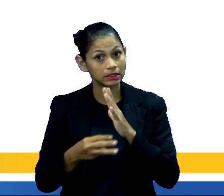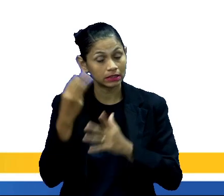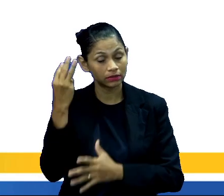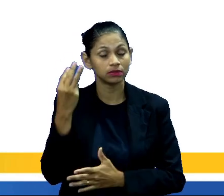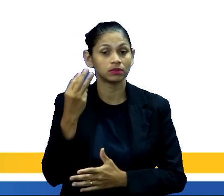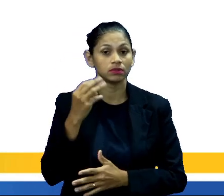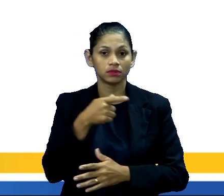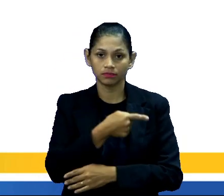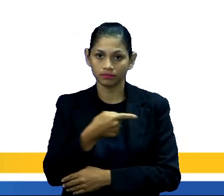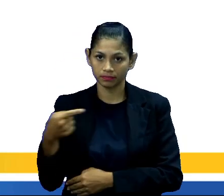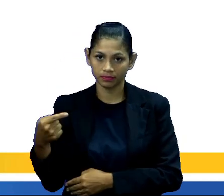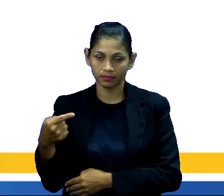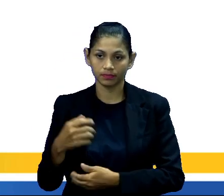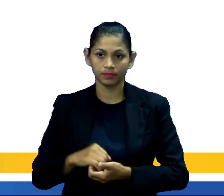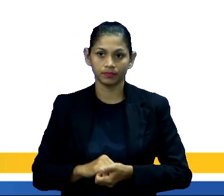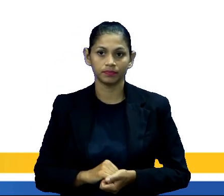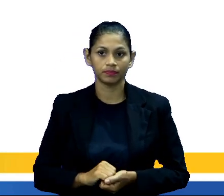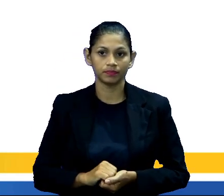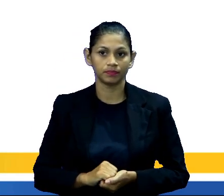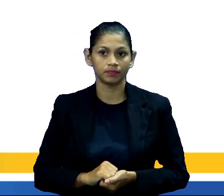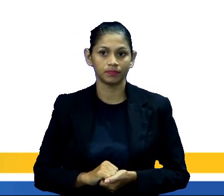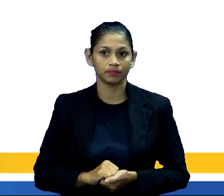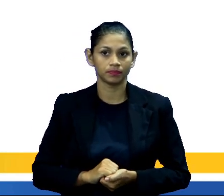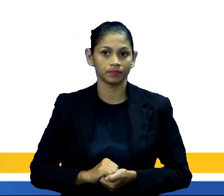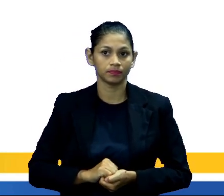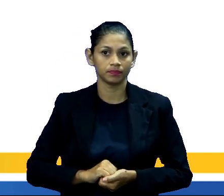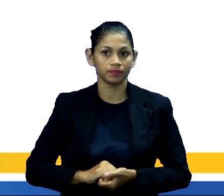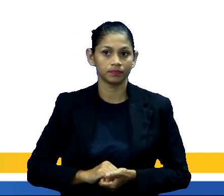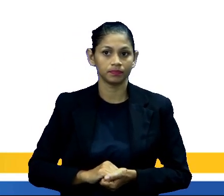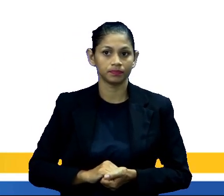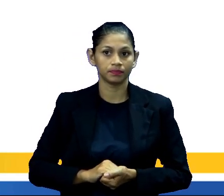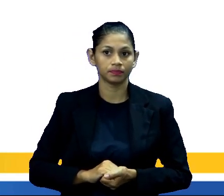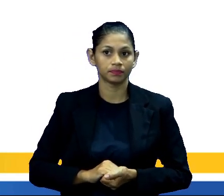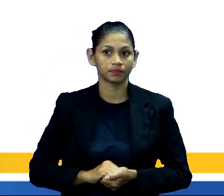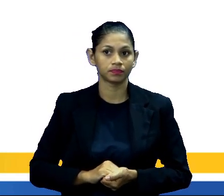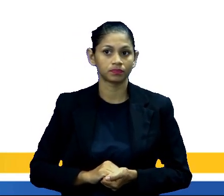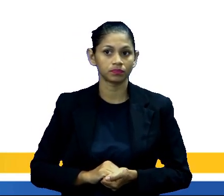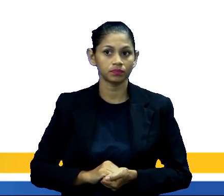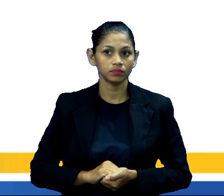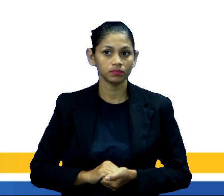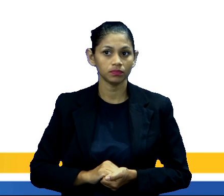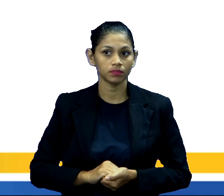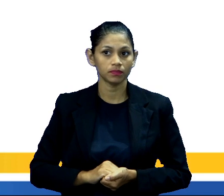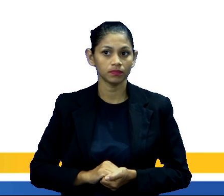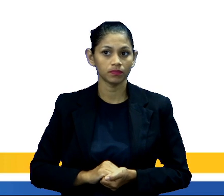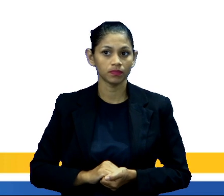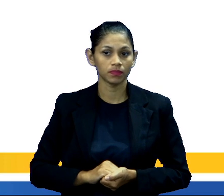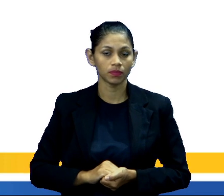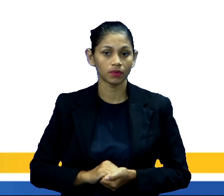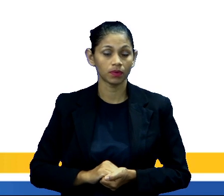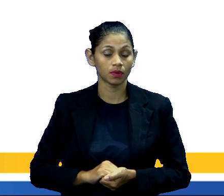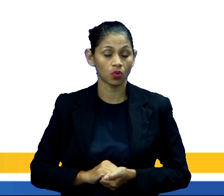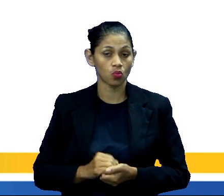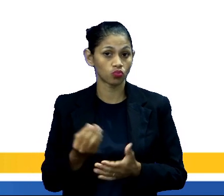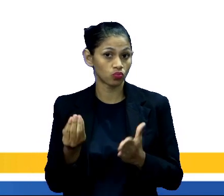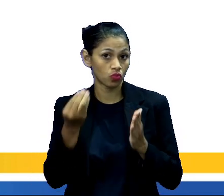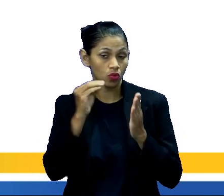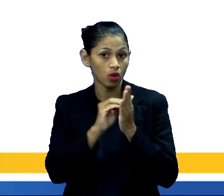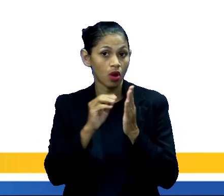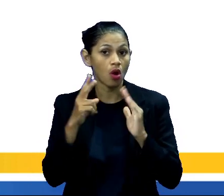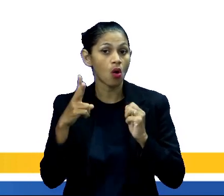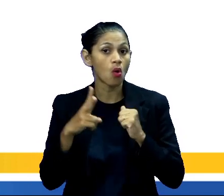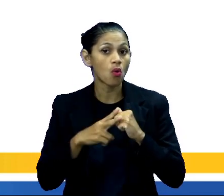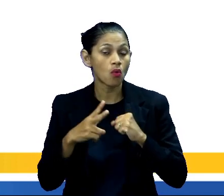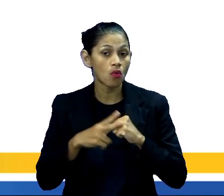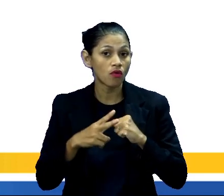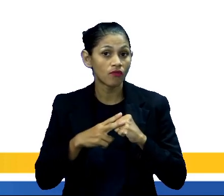semana. To clean, limpar, ok? Então, vocês vão colocar o verbo limpar na